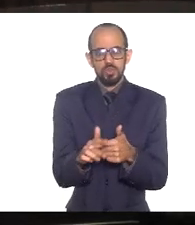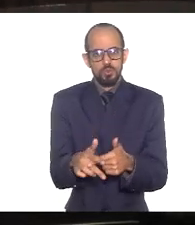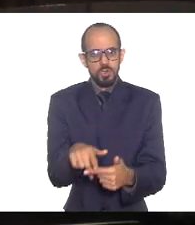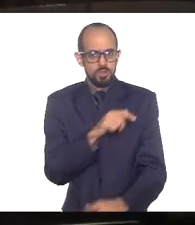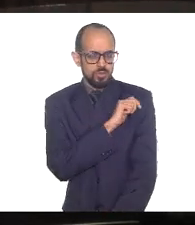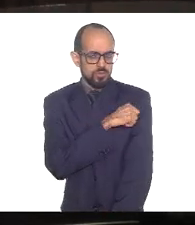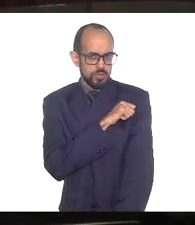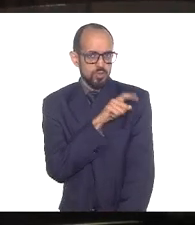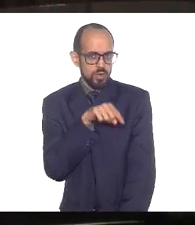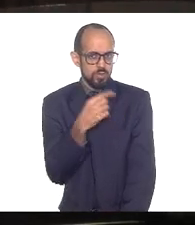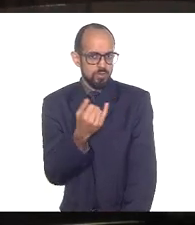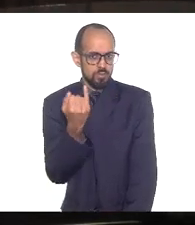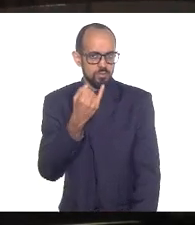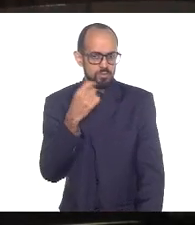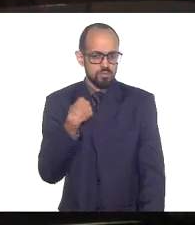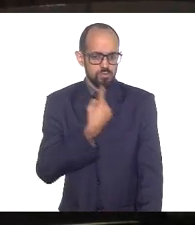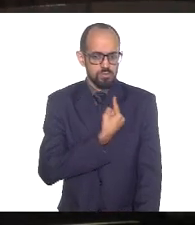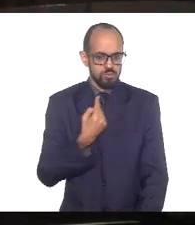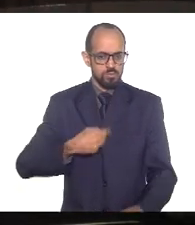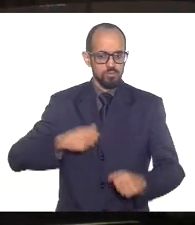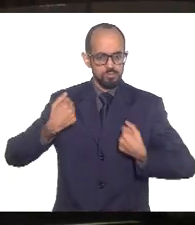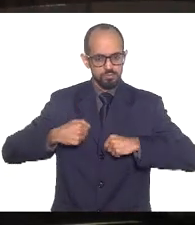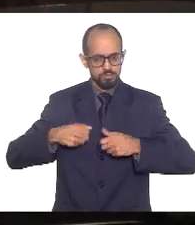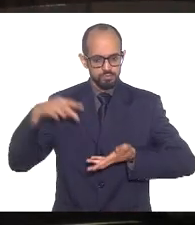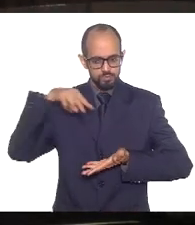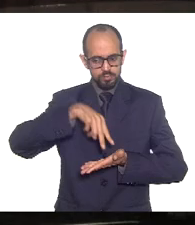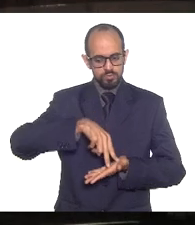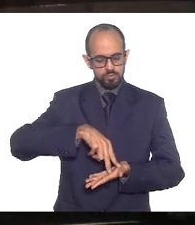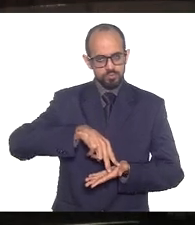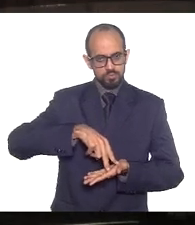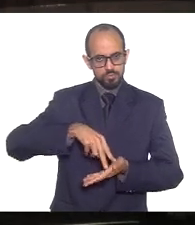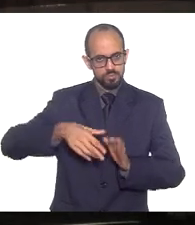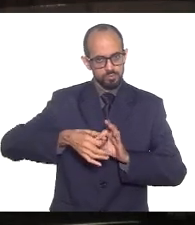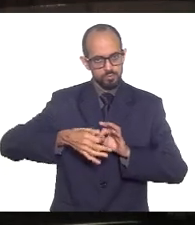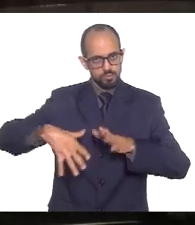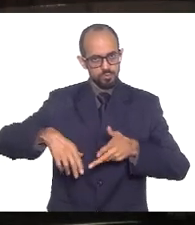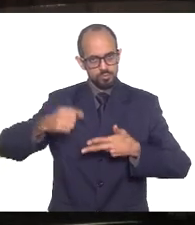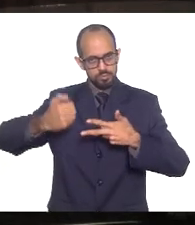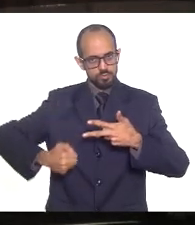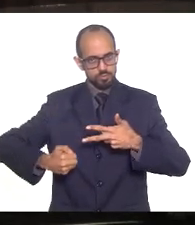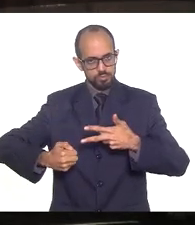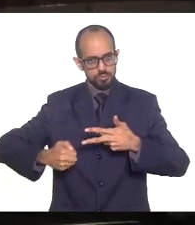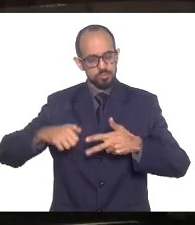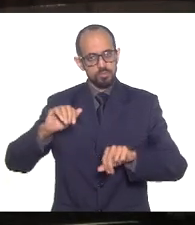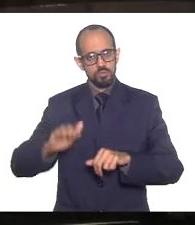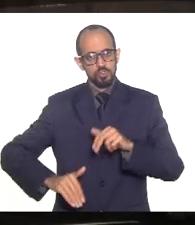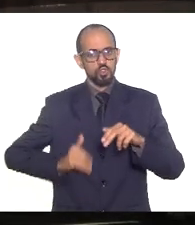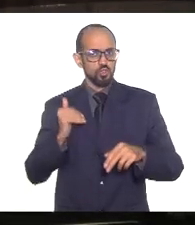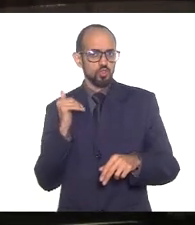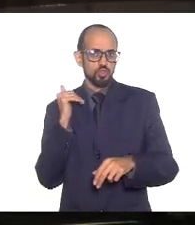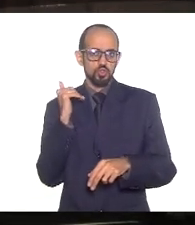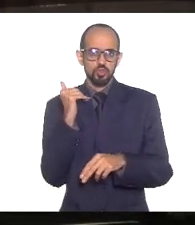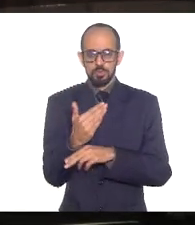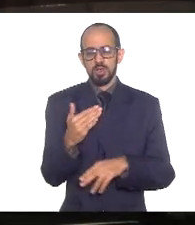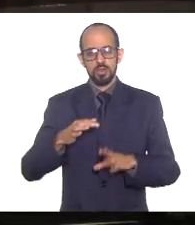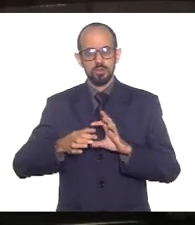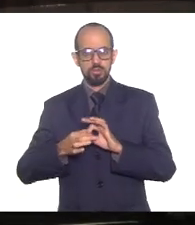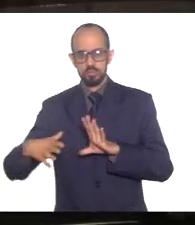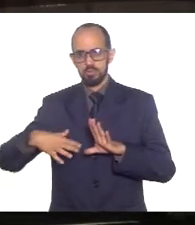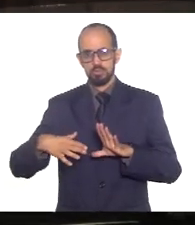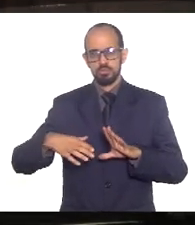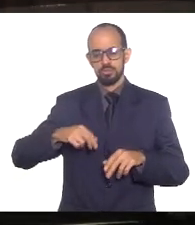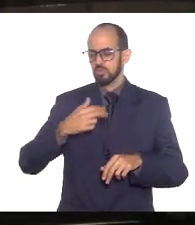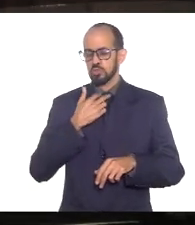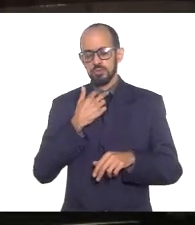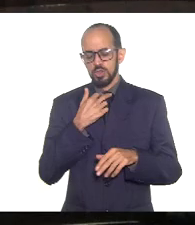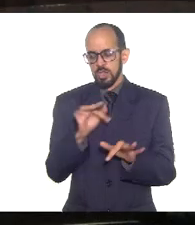nós temos que fortalecer a autonomia dos poderes não é supremacia não é soberania quando a gente não pode